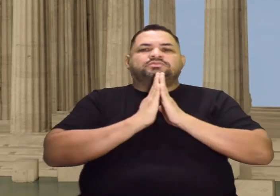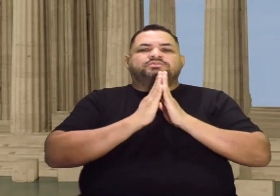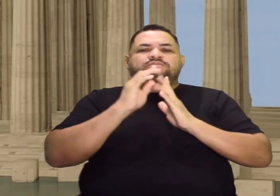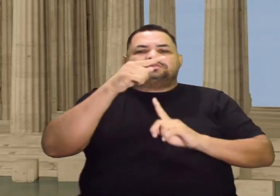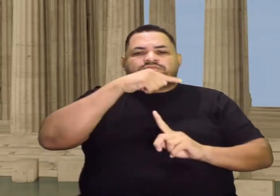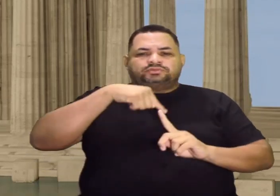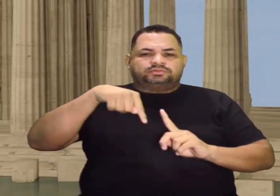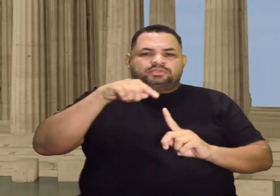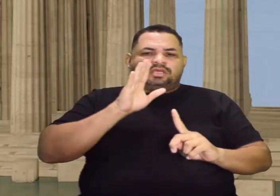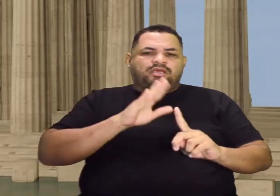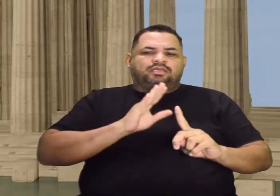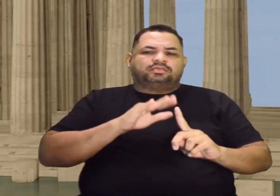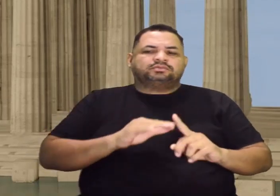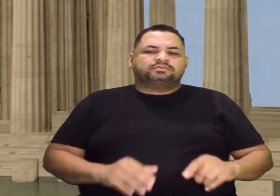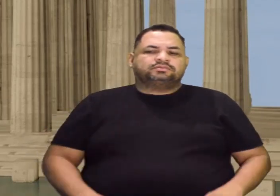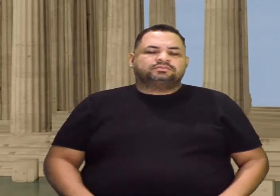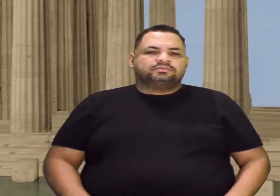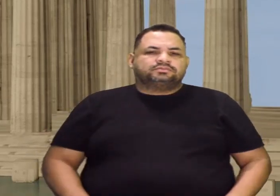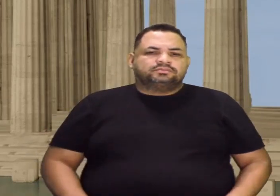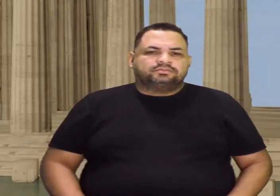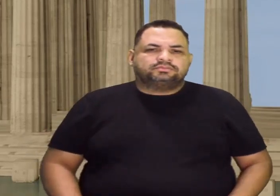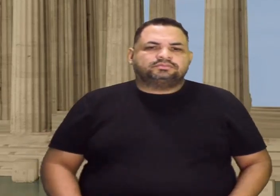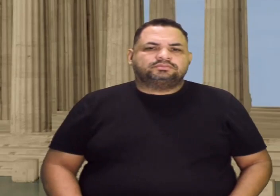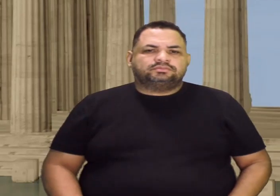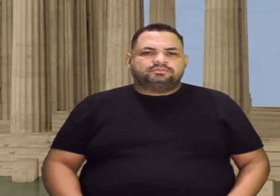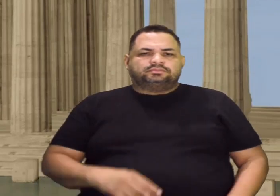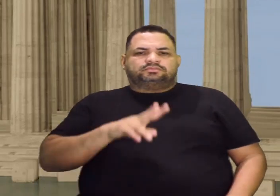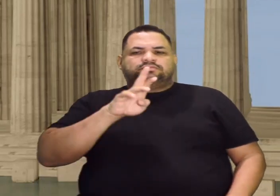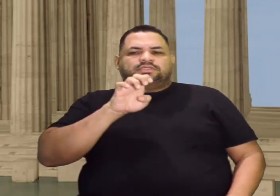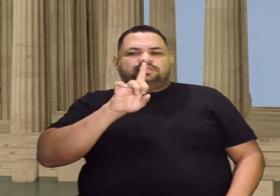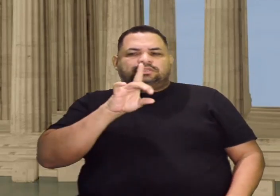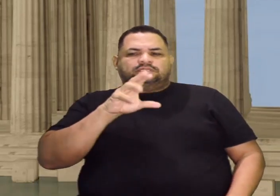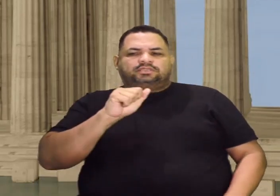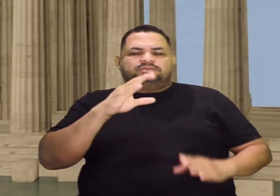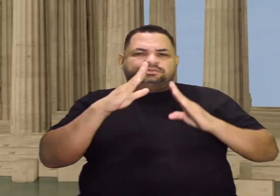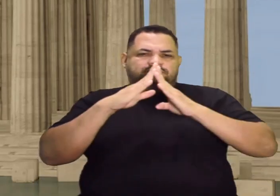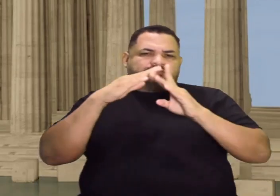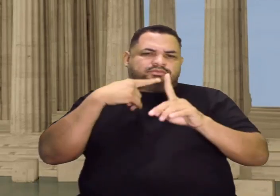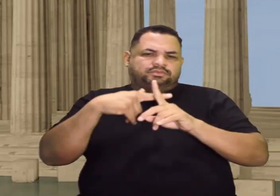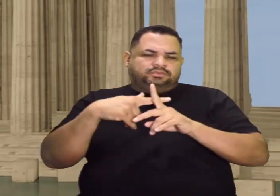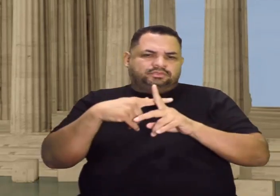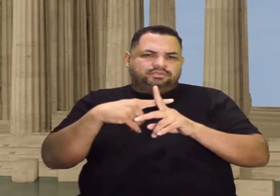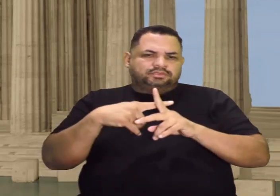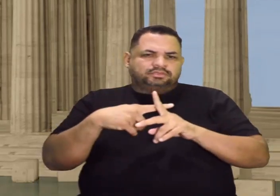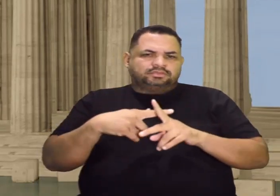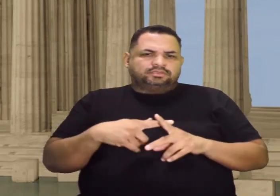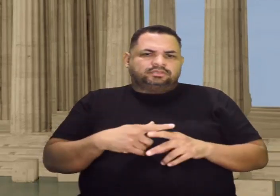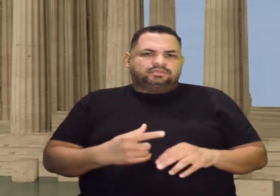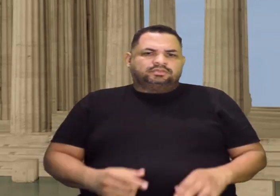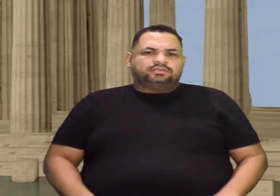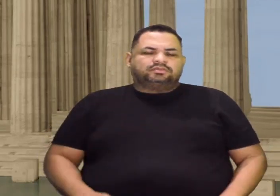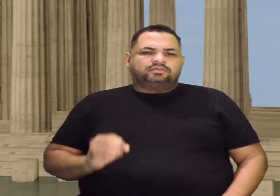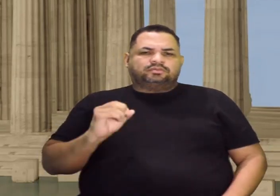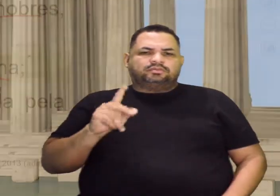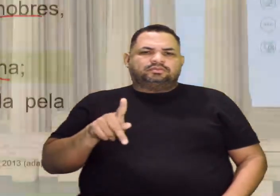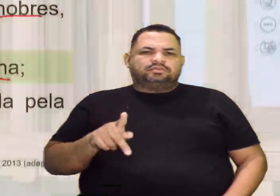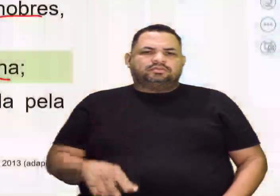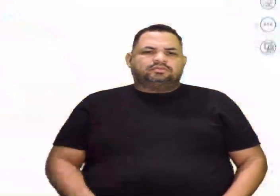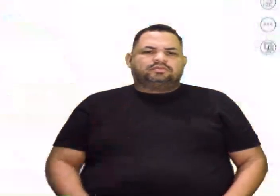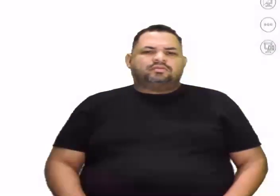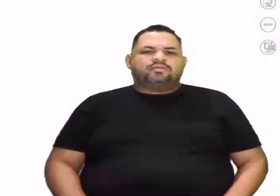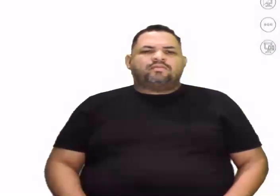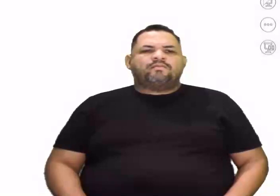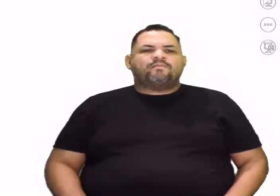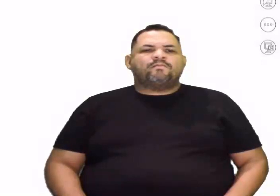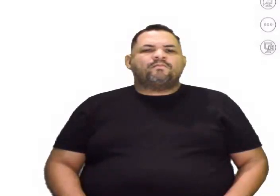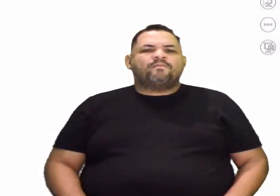da arte bizantina. Os vitrais, as igrejas, nessa perspectiva aí, ok? Vamos lá,